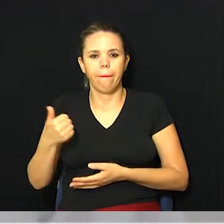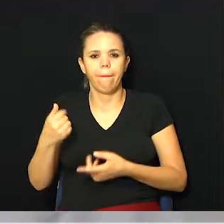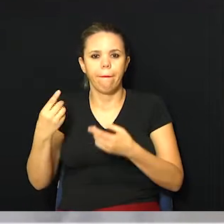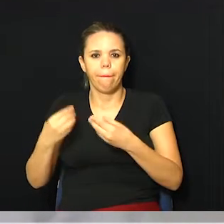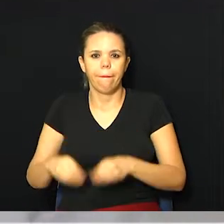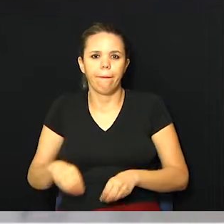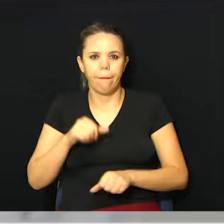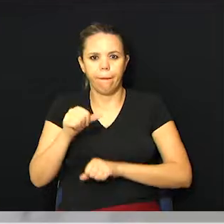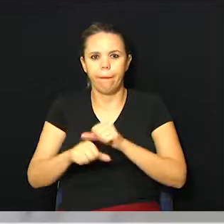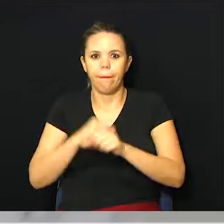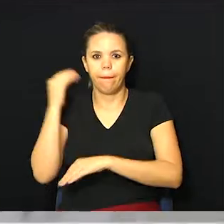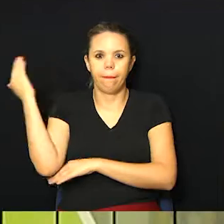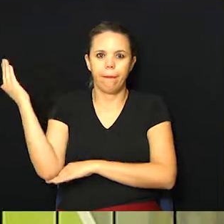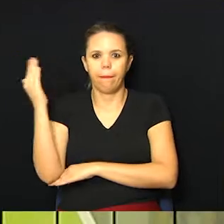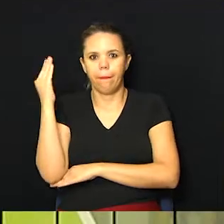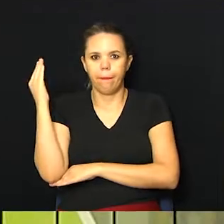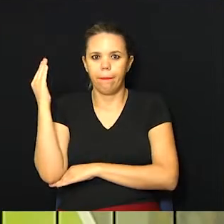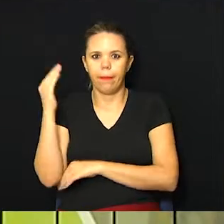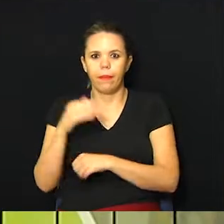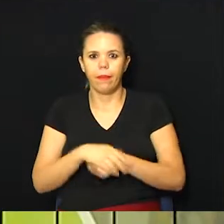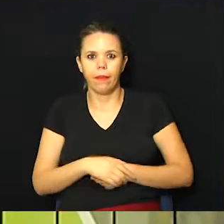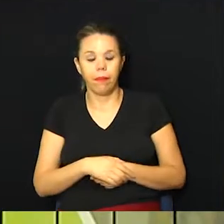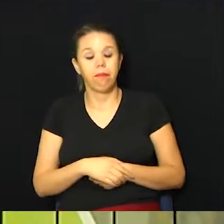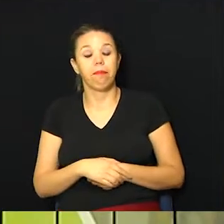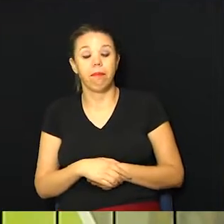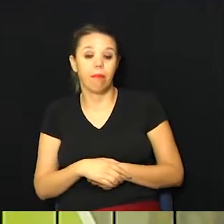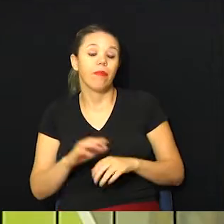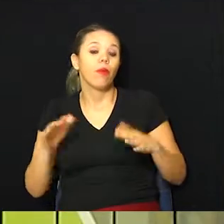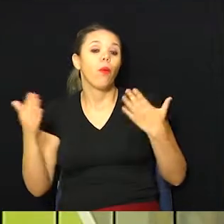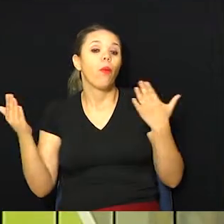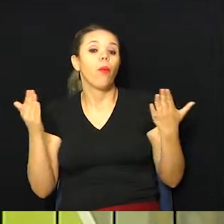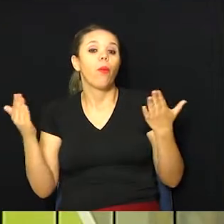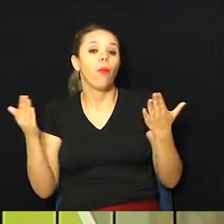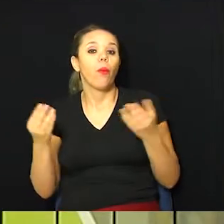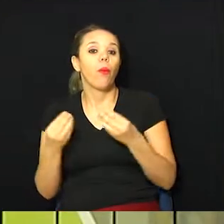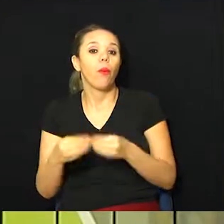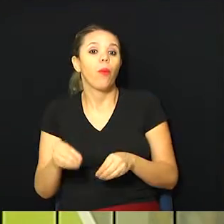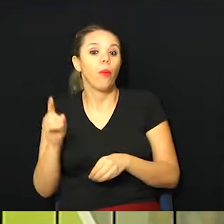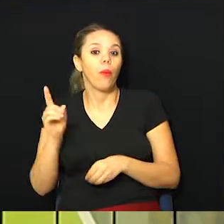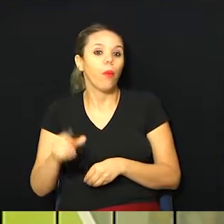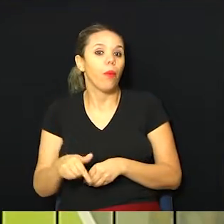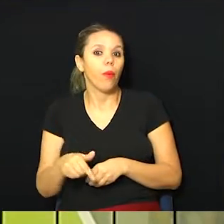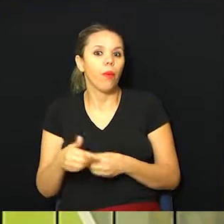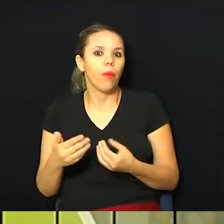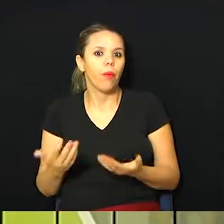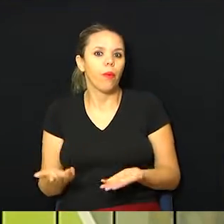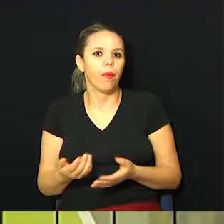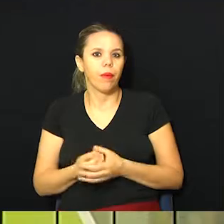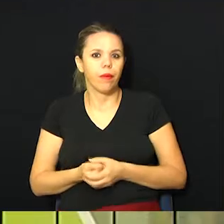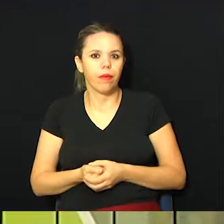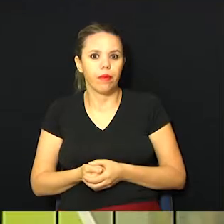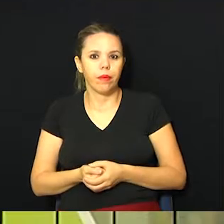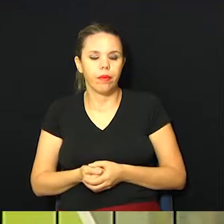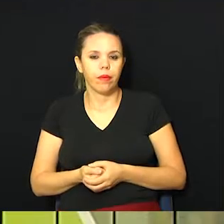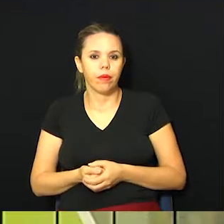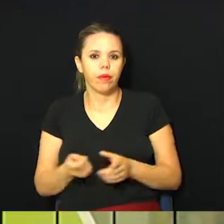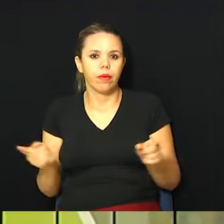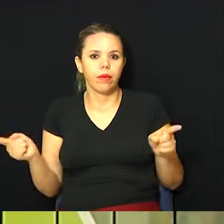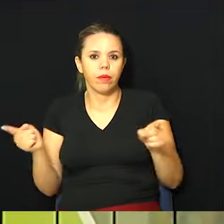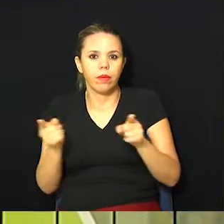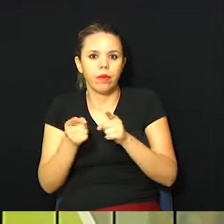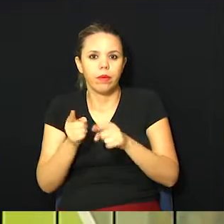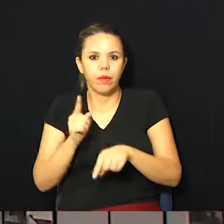da mudança climática. E quais impactos são esses, diretos e indiretos, a curto, médio,